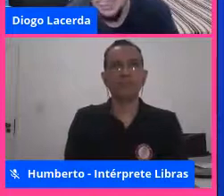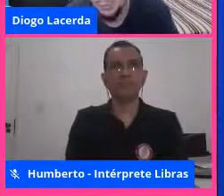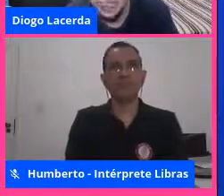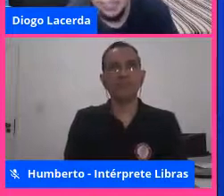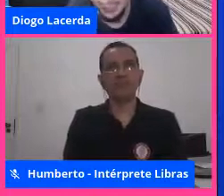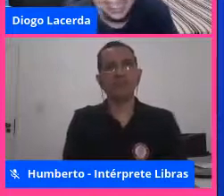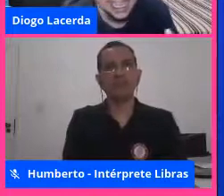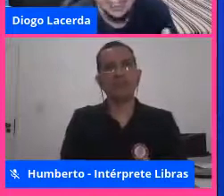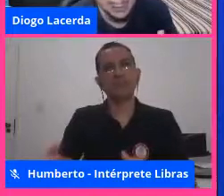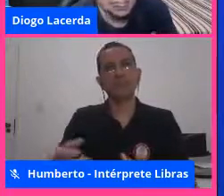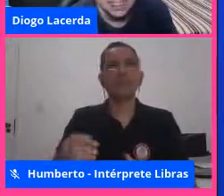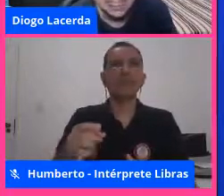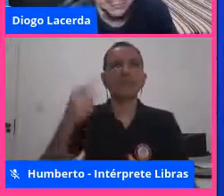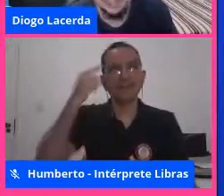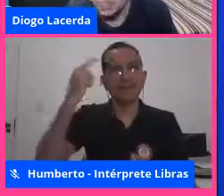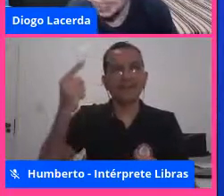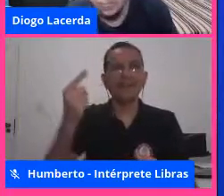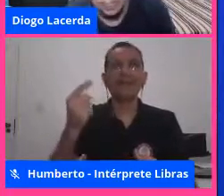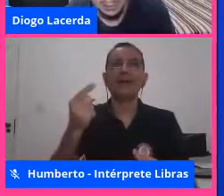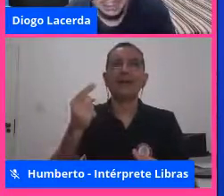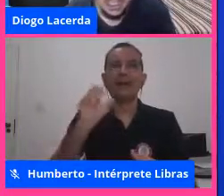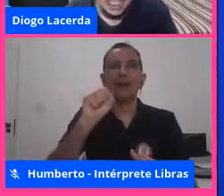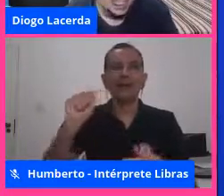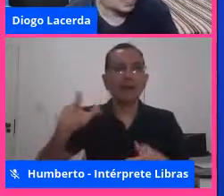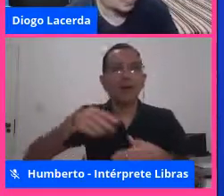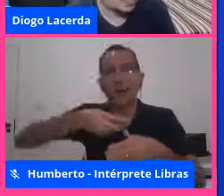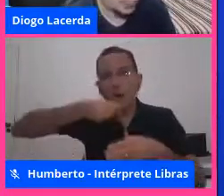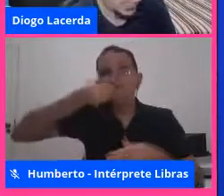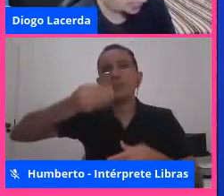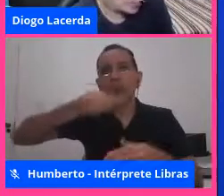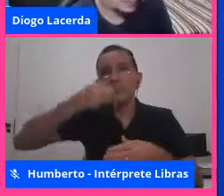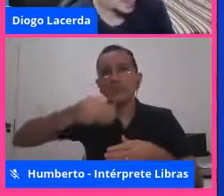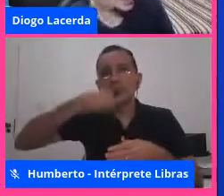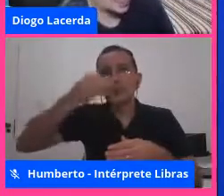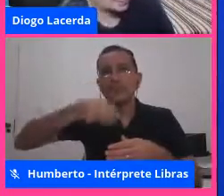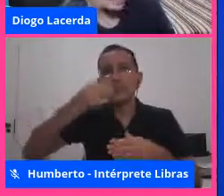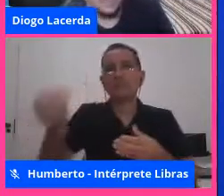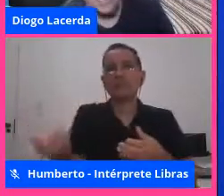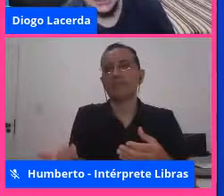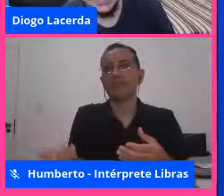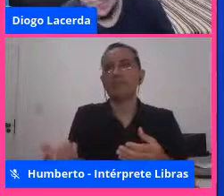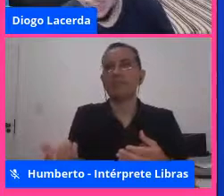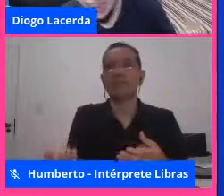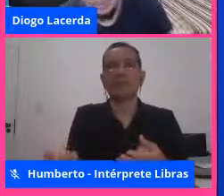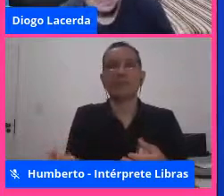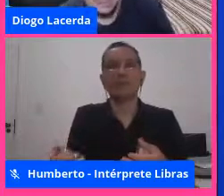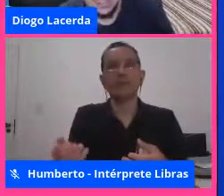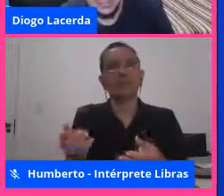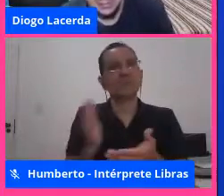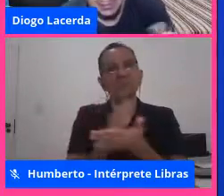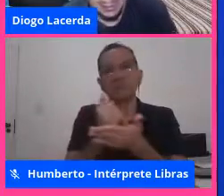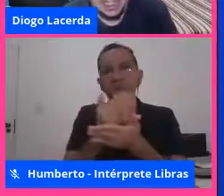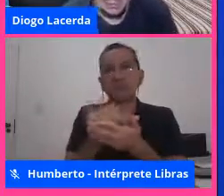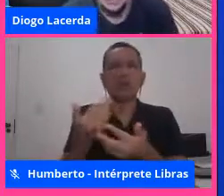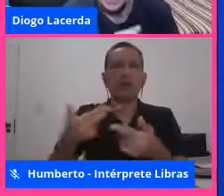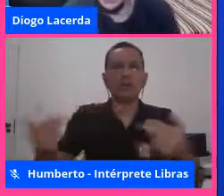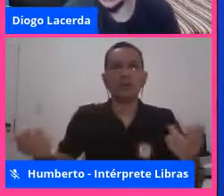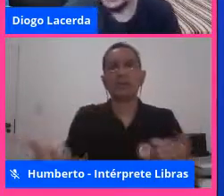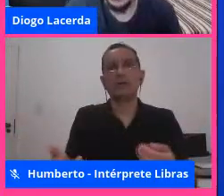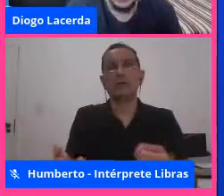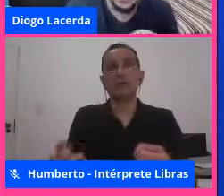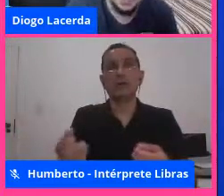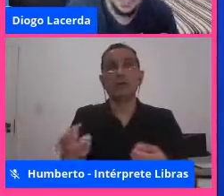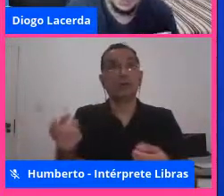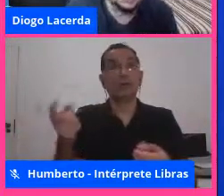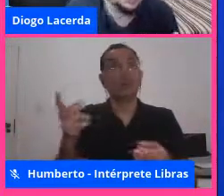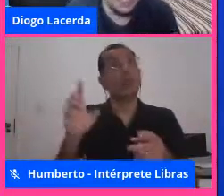dentro, ele é oco, né? Porque ele é leve, ele não tem nada por dentro. E aí você pega, sei lá, uma barra de ferro, ela é pesada e ela é bem